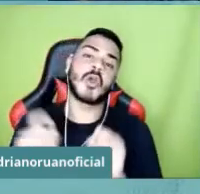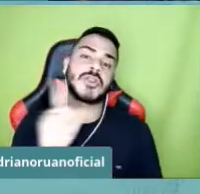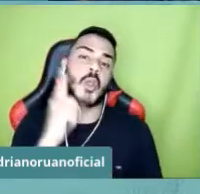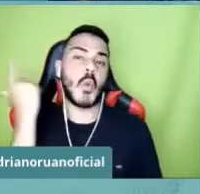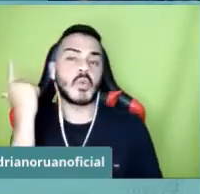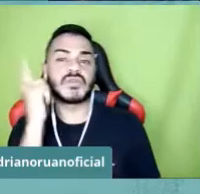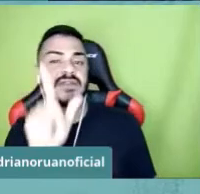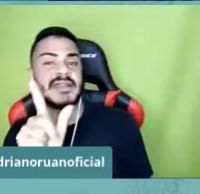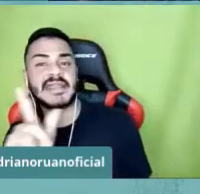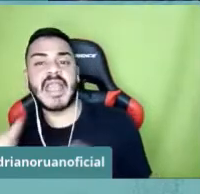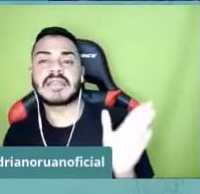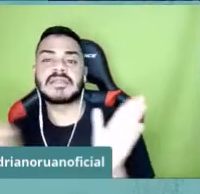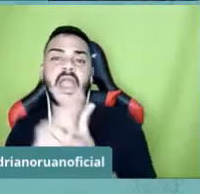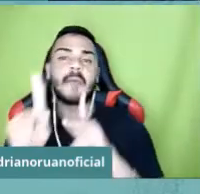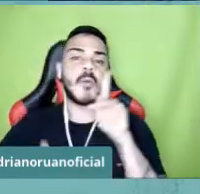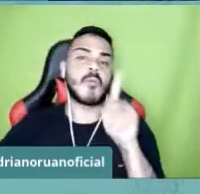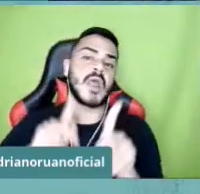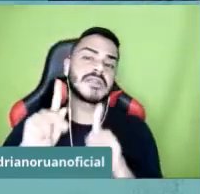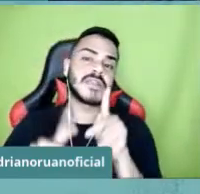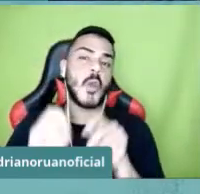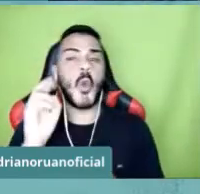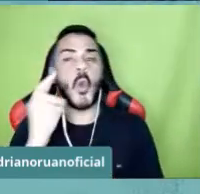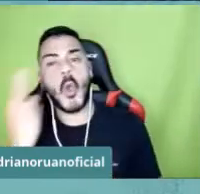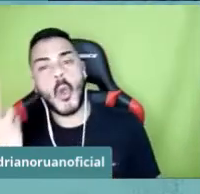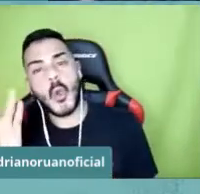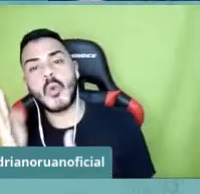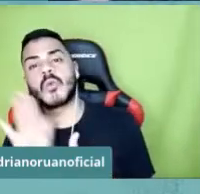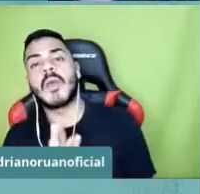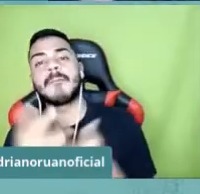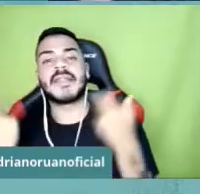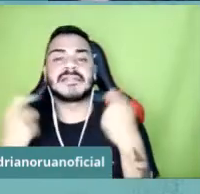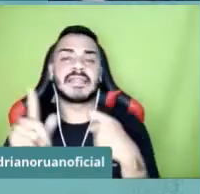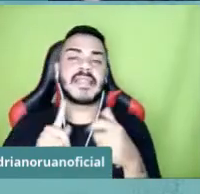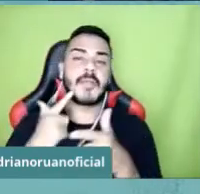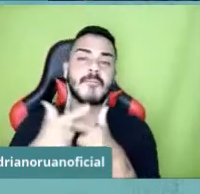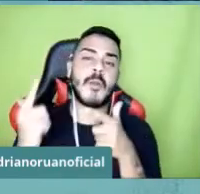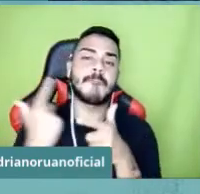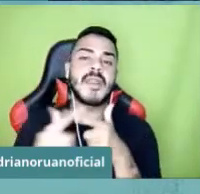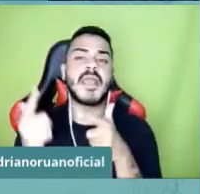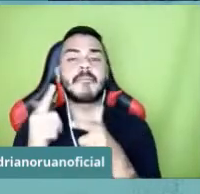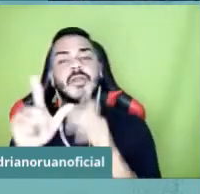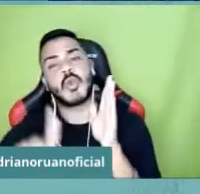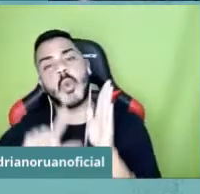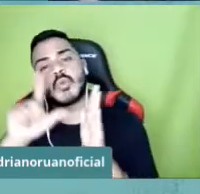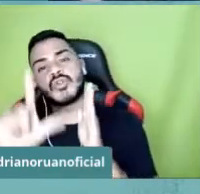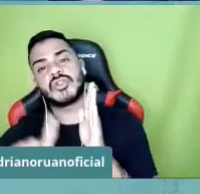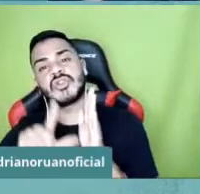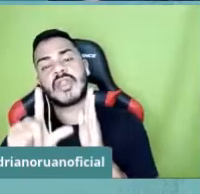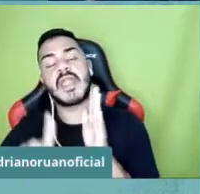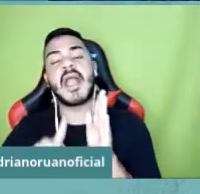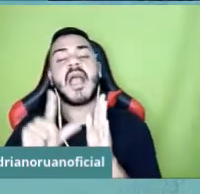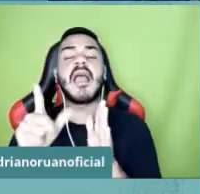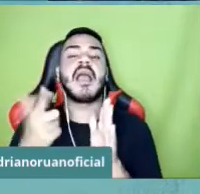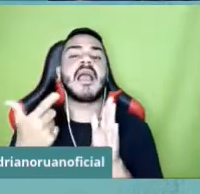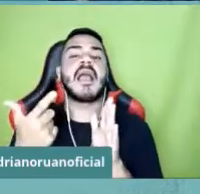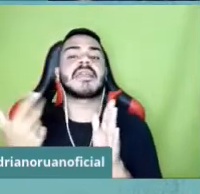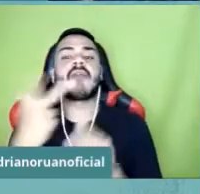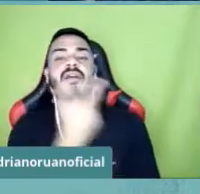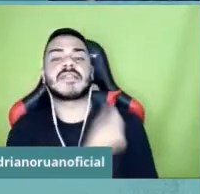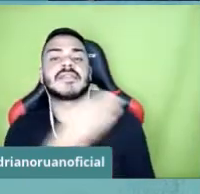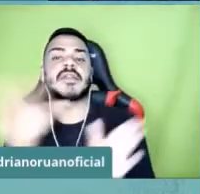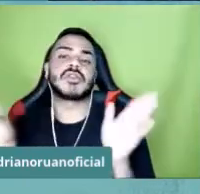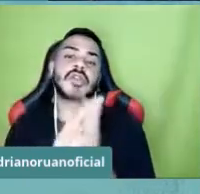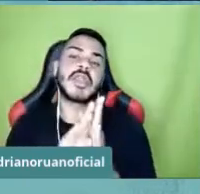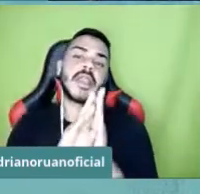essa população, ou eu tenho problemas de logística, onde a vacina que chega não chega de forma